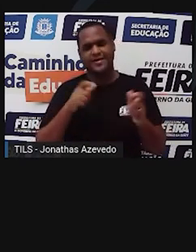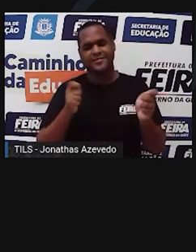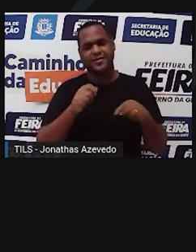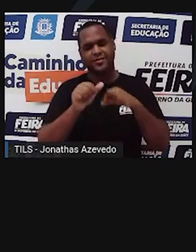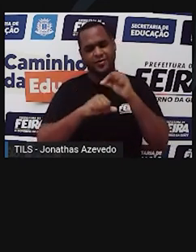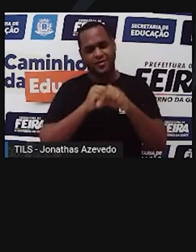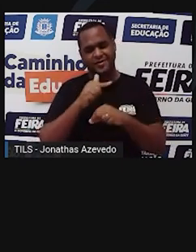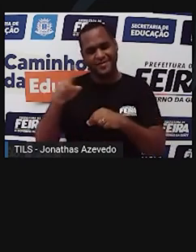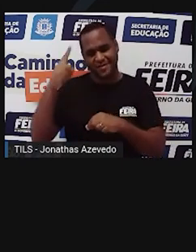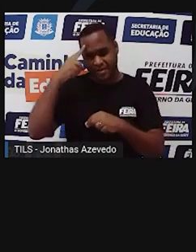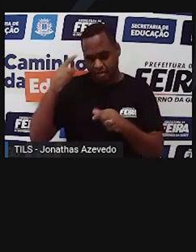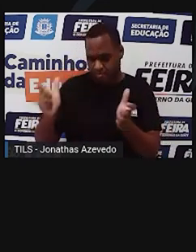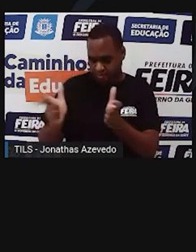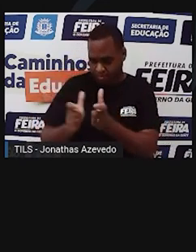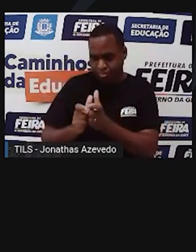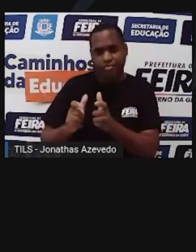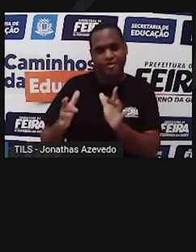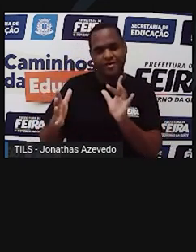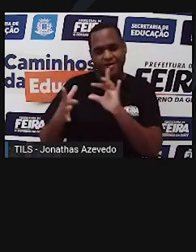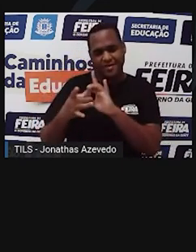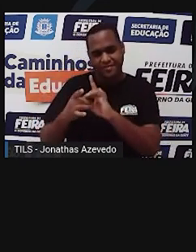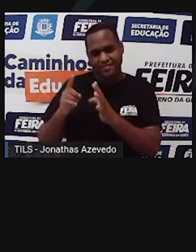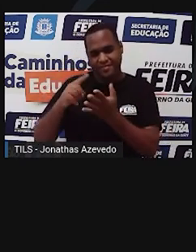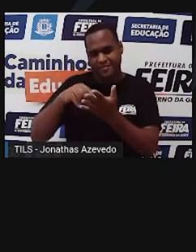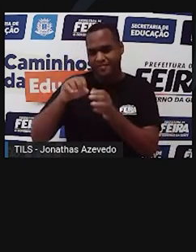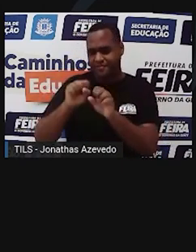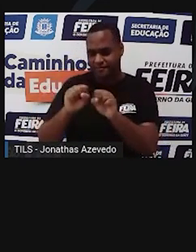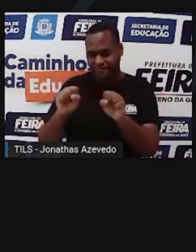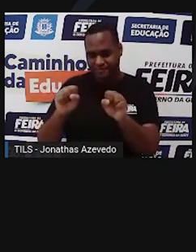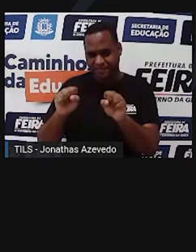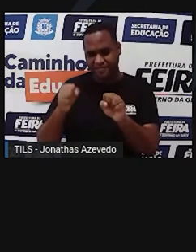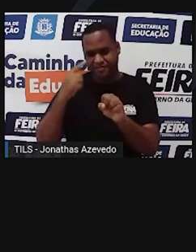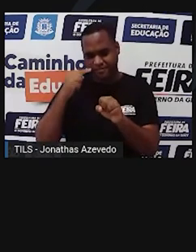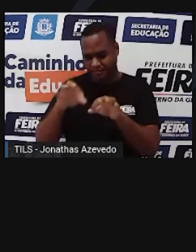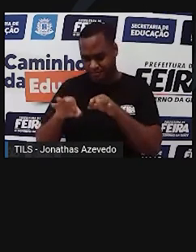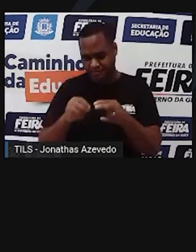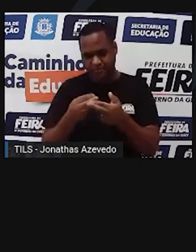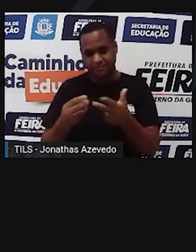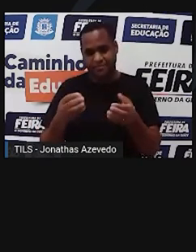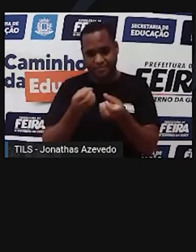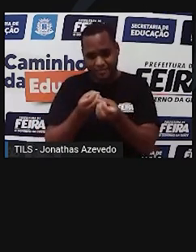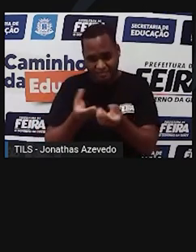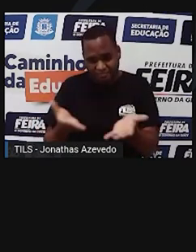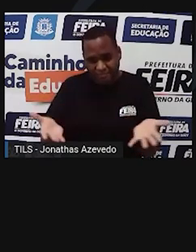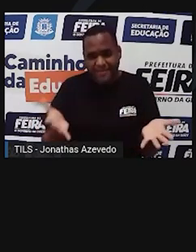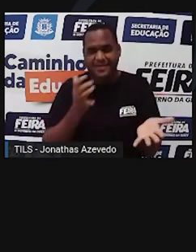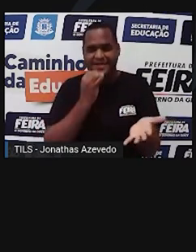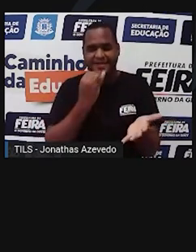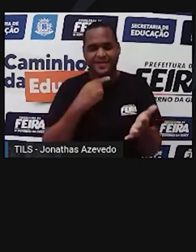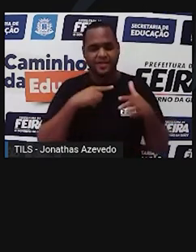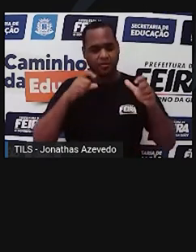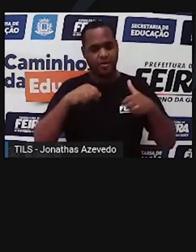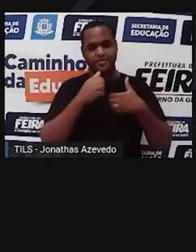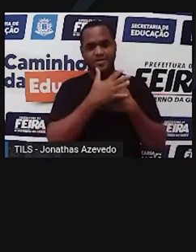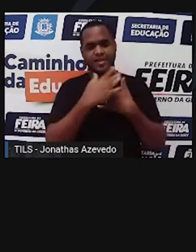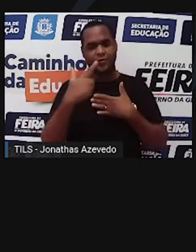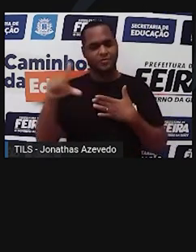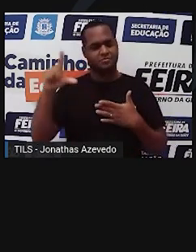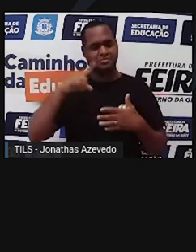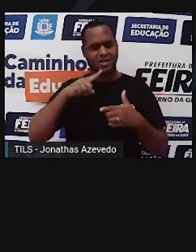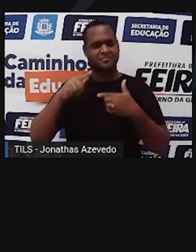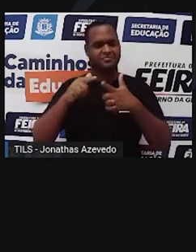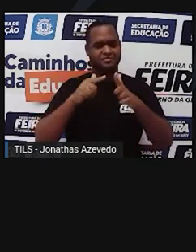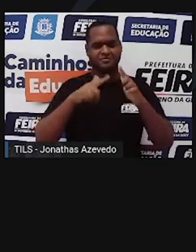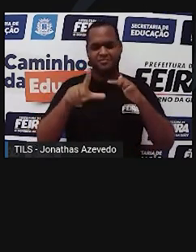usinas foram unidas em um único sistema capaz de fornecer energia para mais de uma cidade. Mas, como eu falei, os